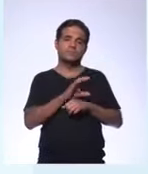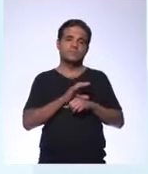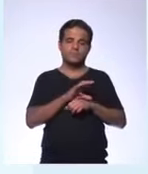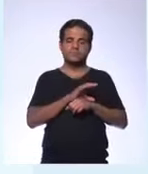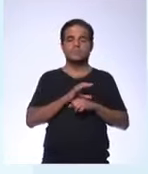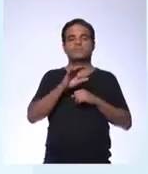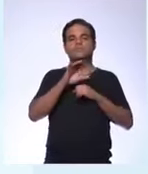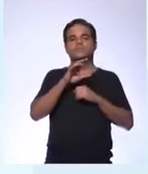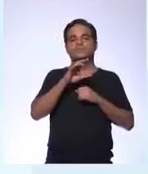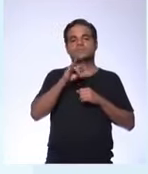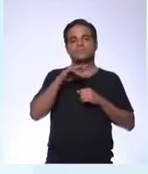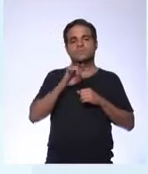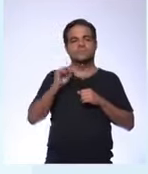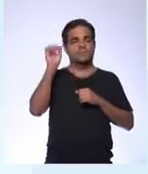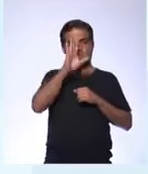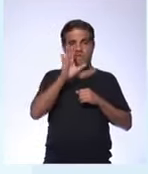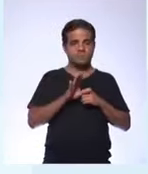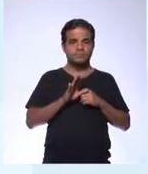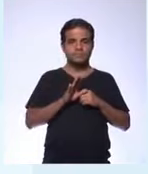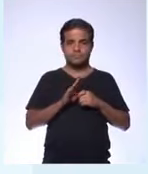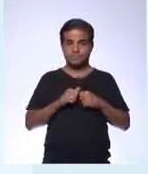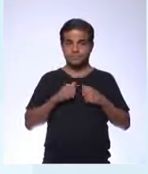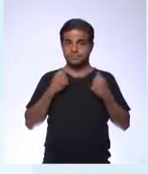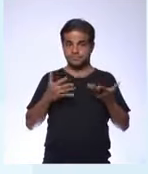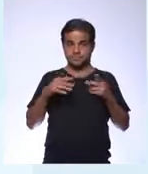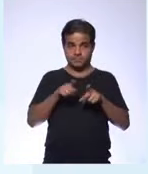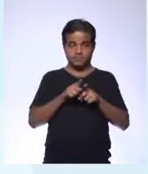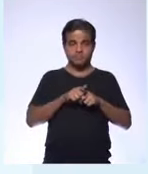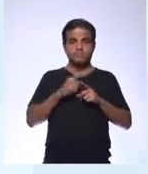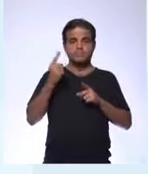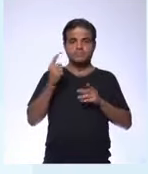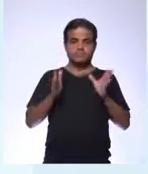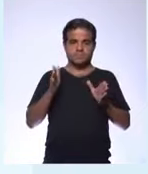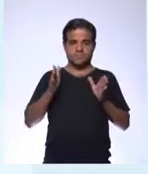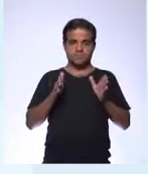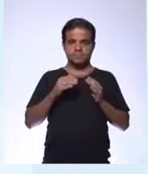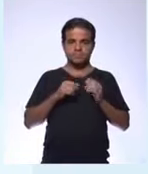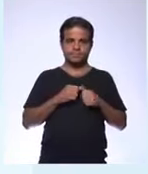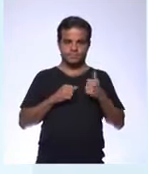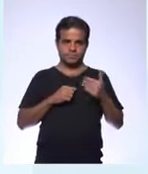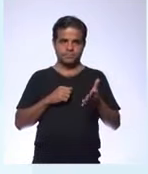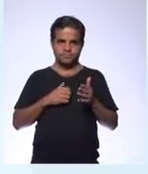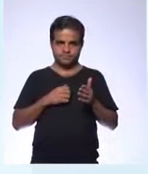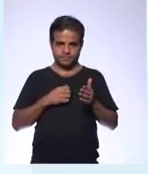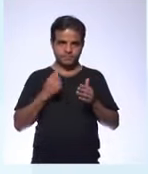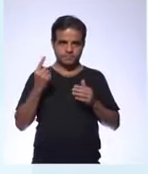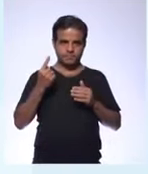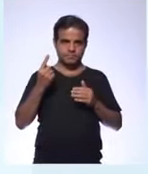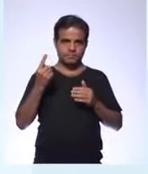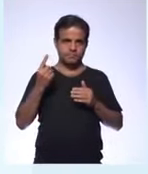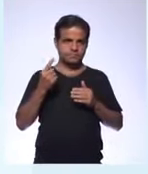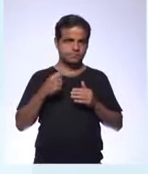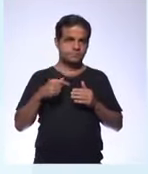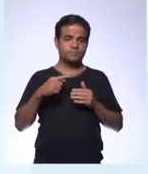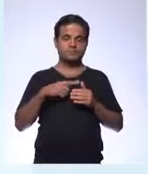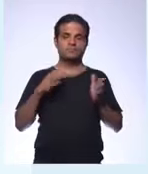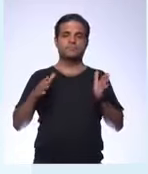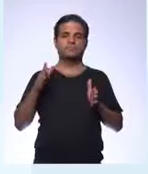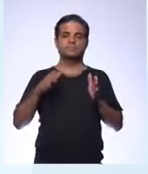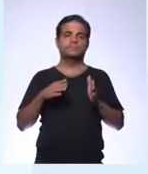aqui no Brasil, tá? Também, nesse primeiro momento da instalação do regime do Brasil, nós tivemos a